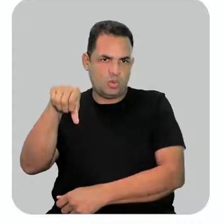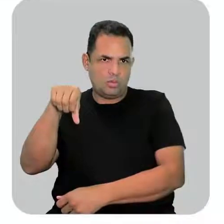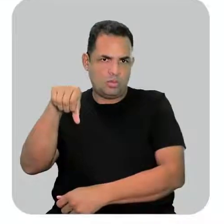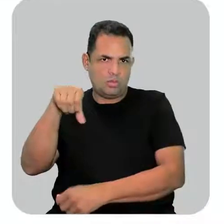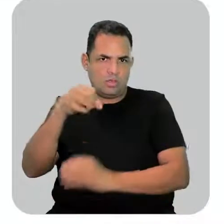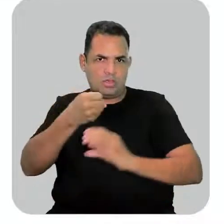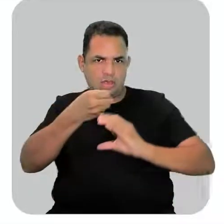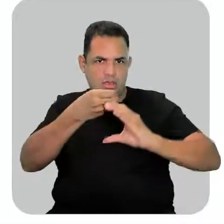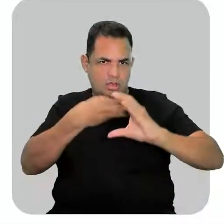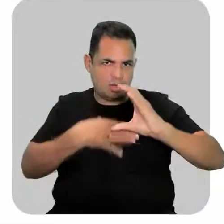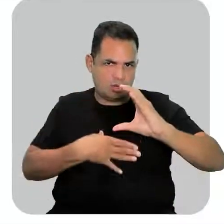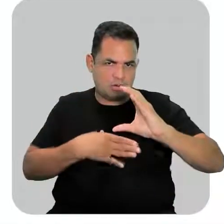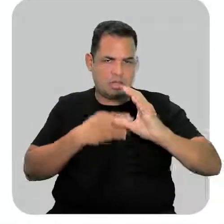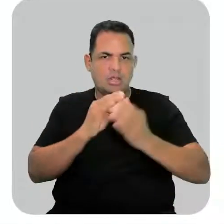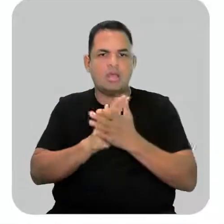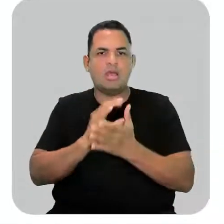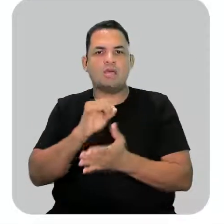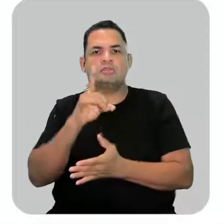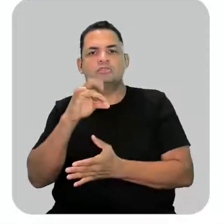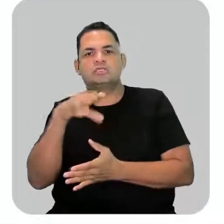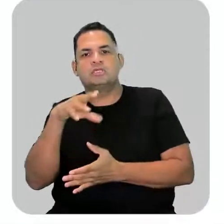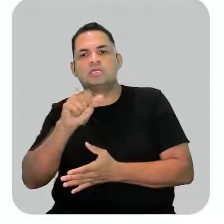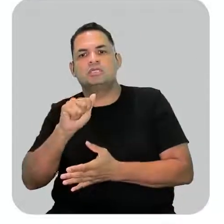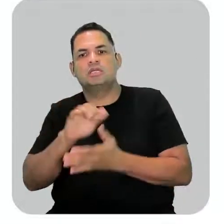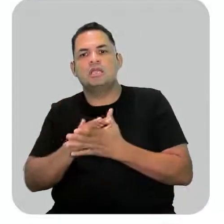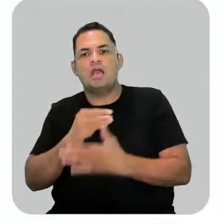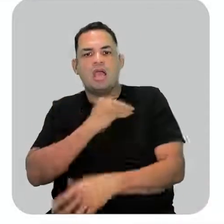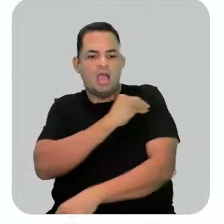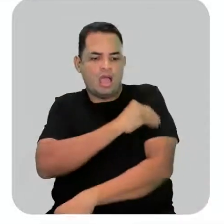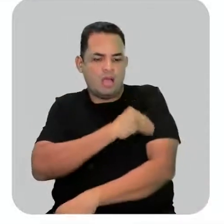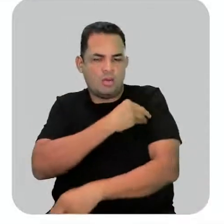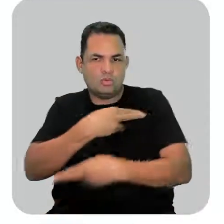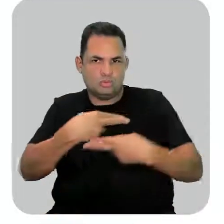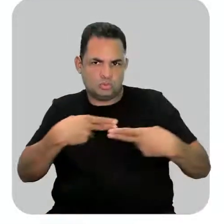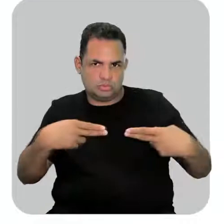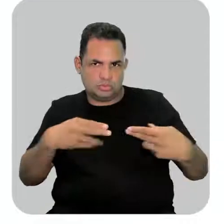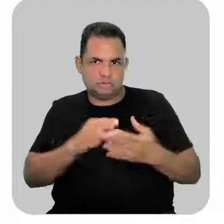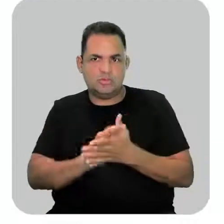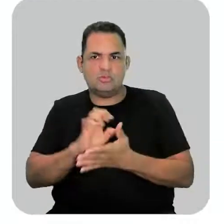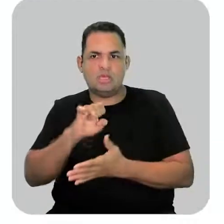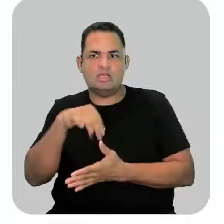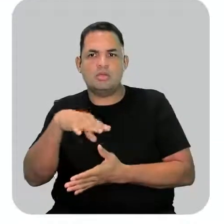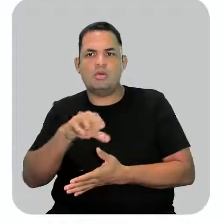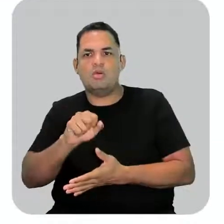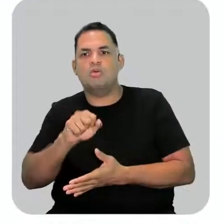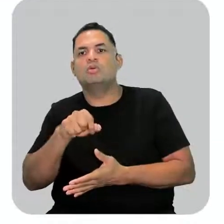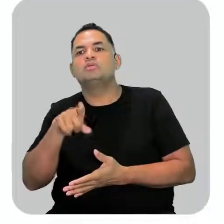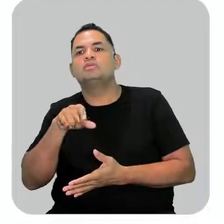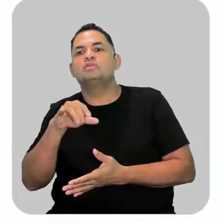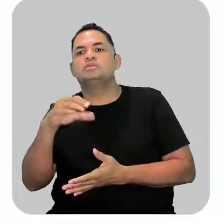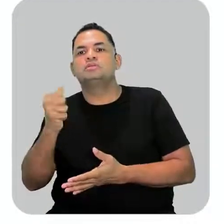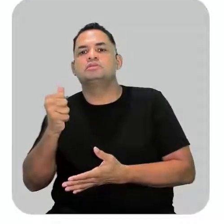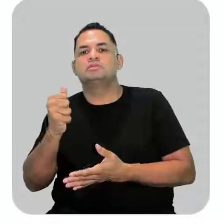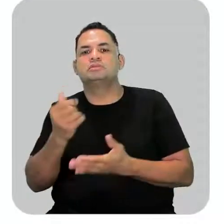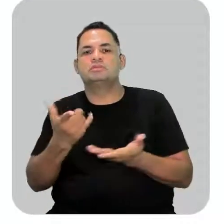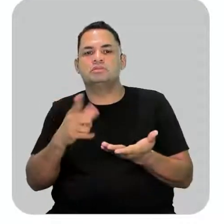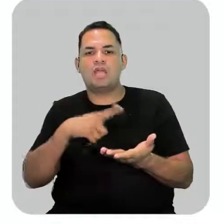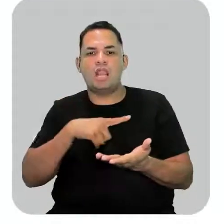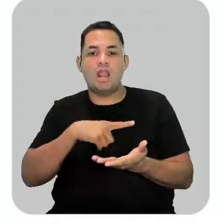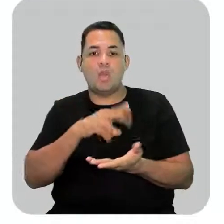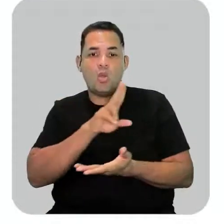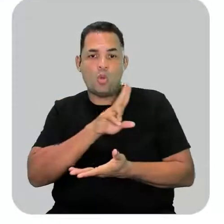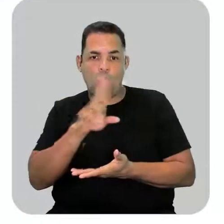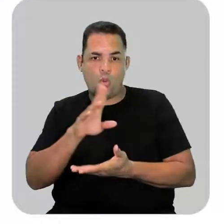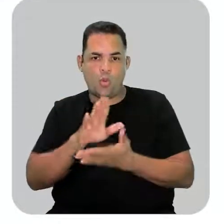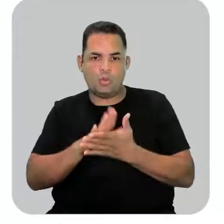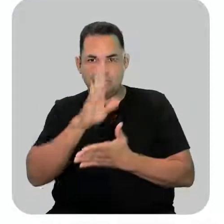falar sobre as funções oxigenadas, álcools e os enóis. Vamos falar sobre a nomenclatura